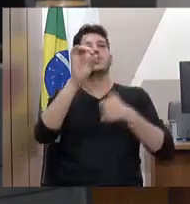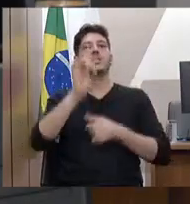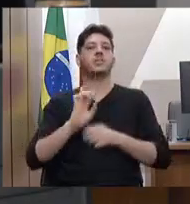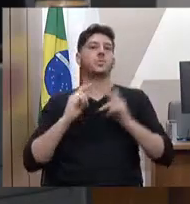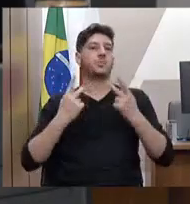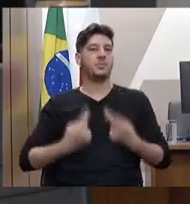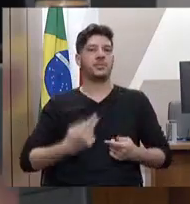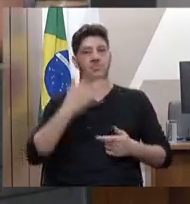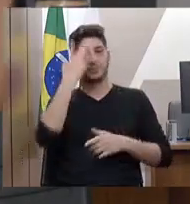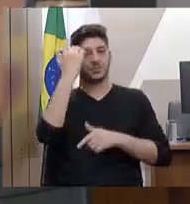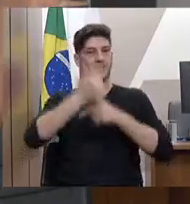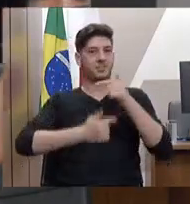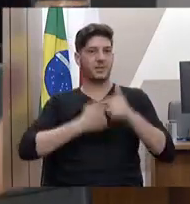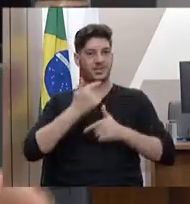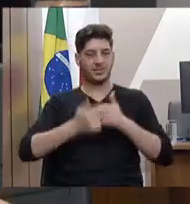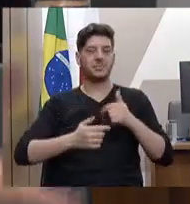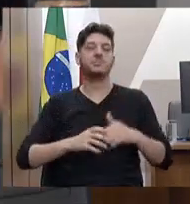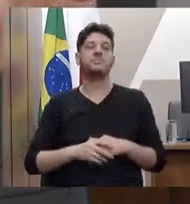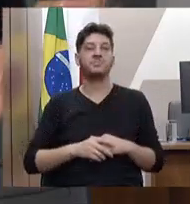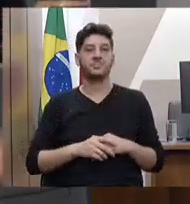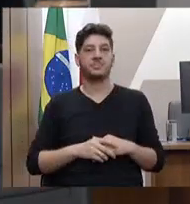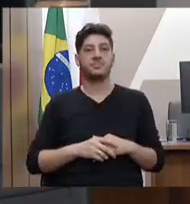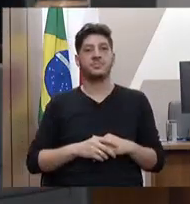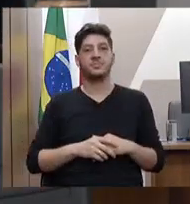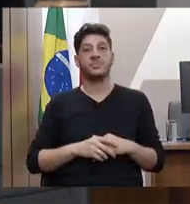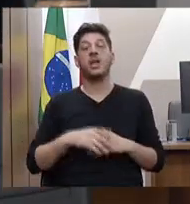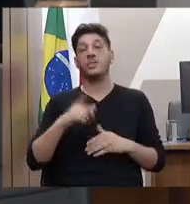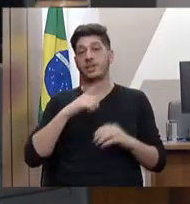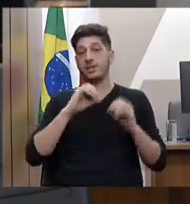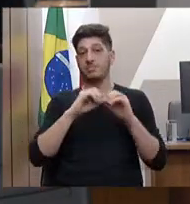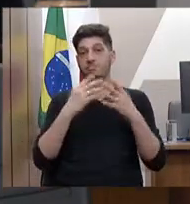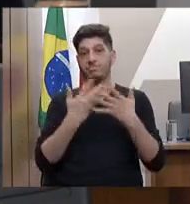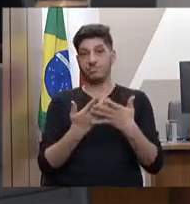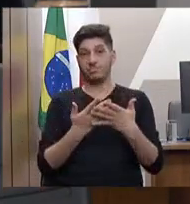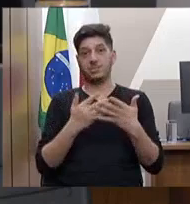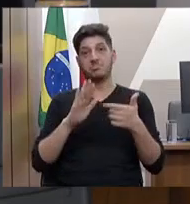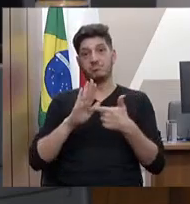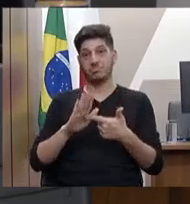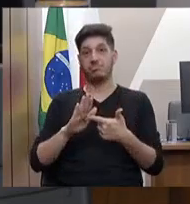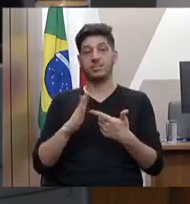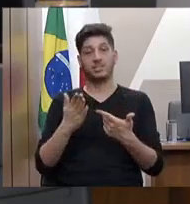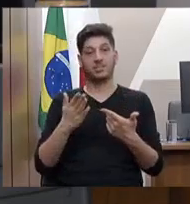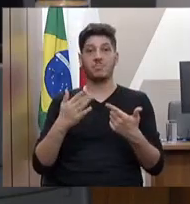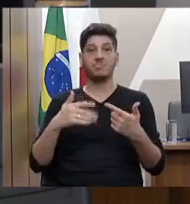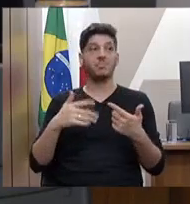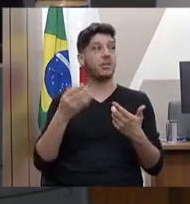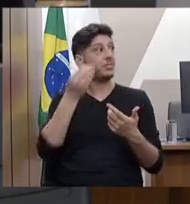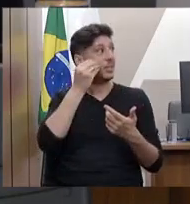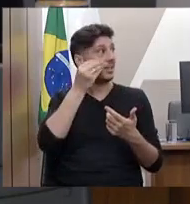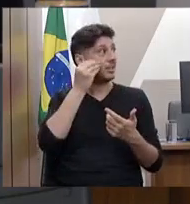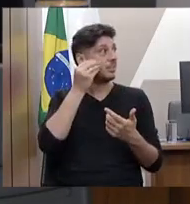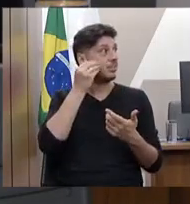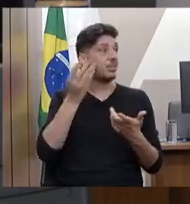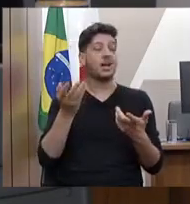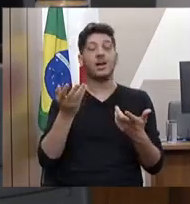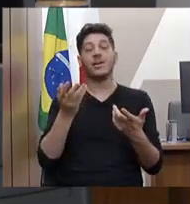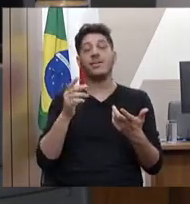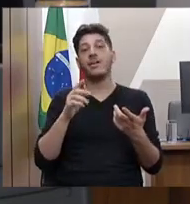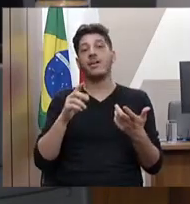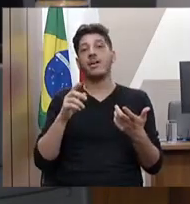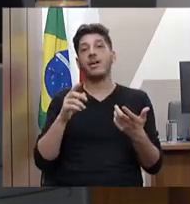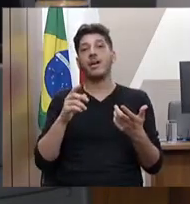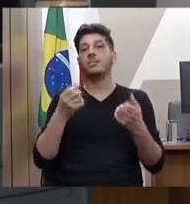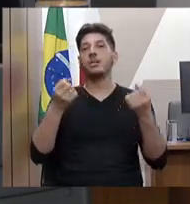trabalhadores eu trouxe uma apresentação aqui Eu pretendo fazer uma abordagem no sentido de não tentar